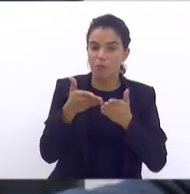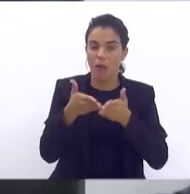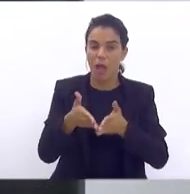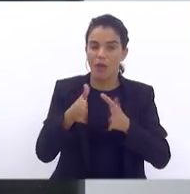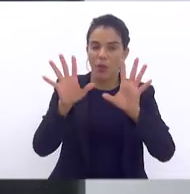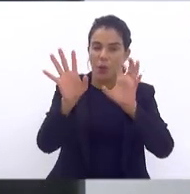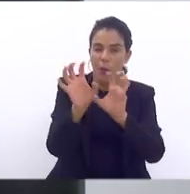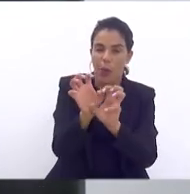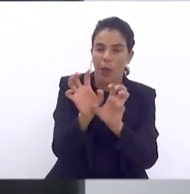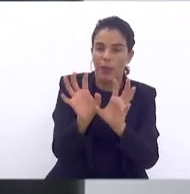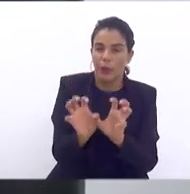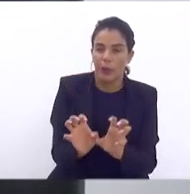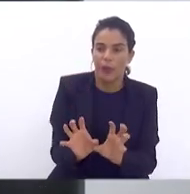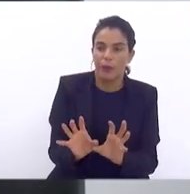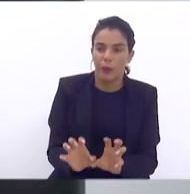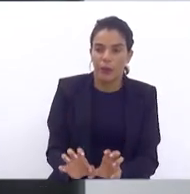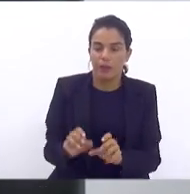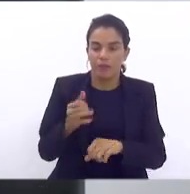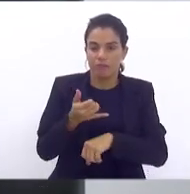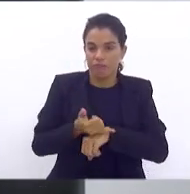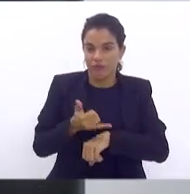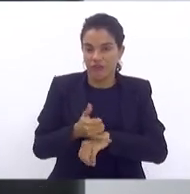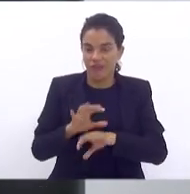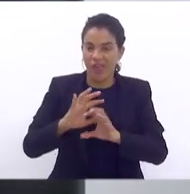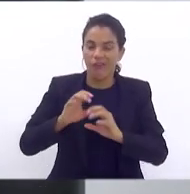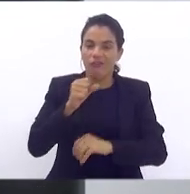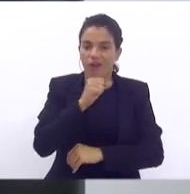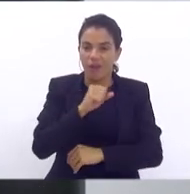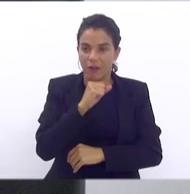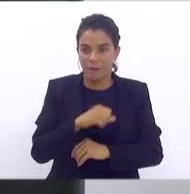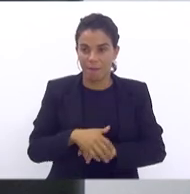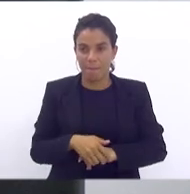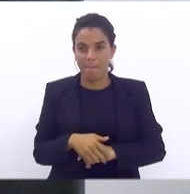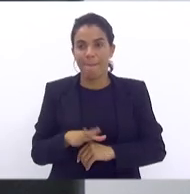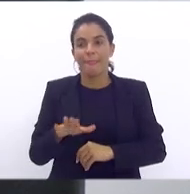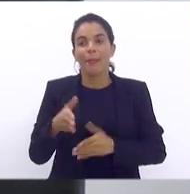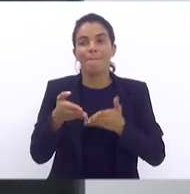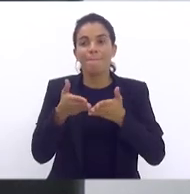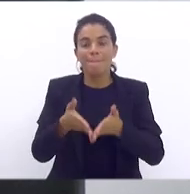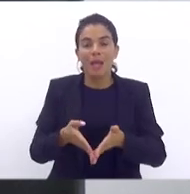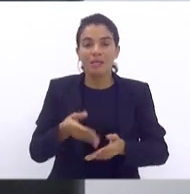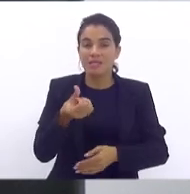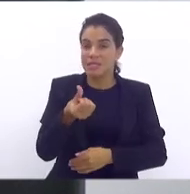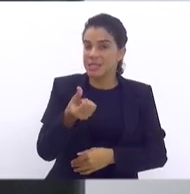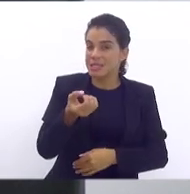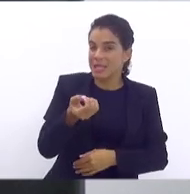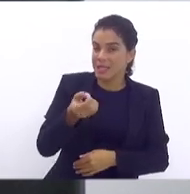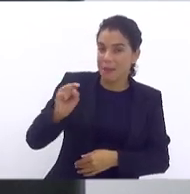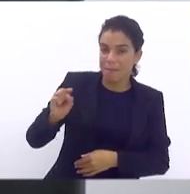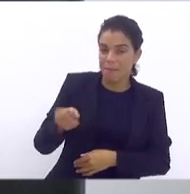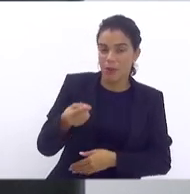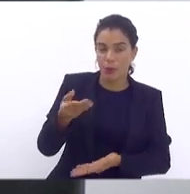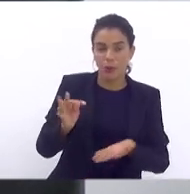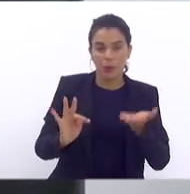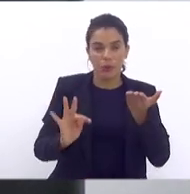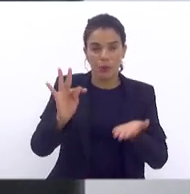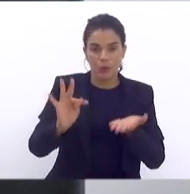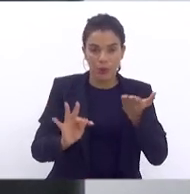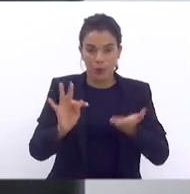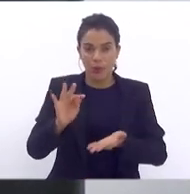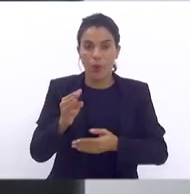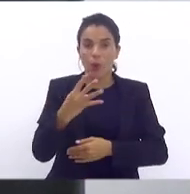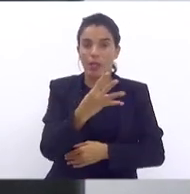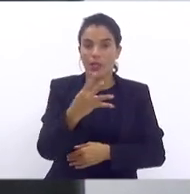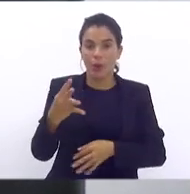também abandonadas, que podem causar na Baía de Guanabara. O São Luís é uma embarcação de 60 mil toneladas, que tem 244